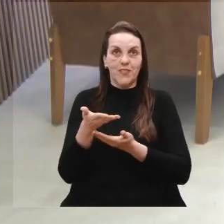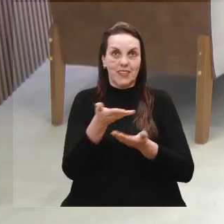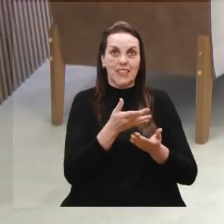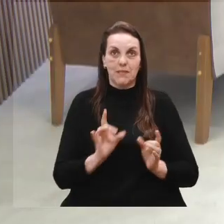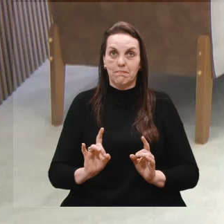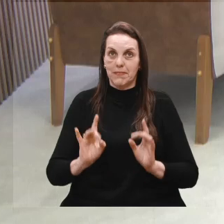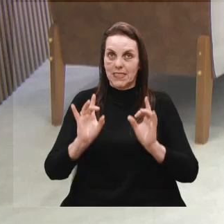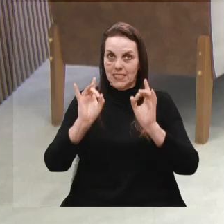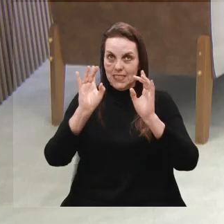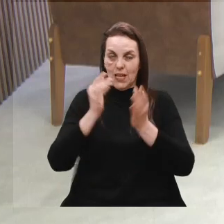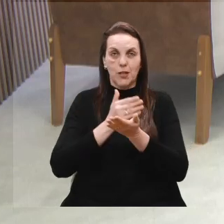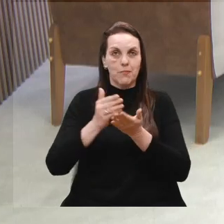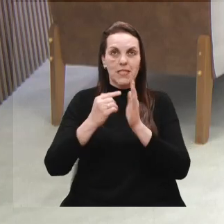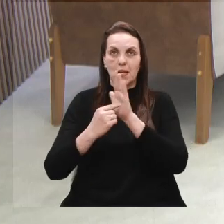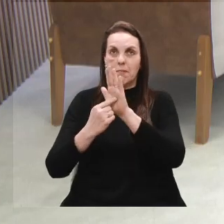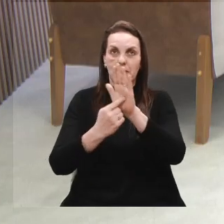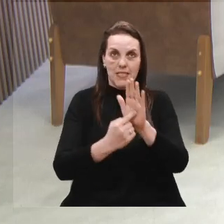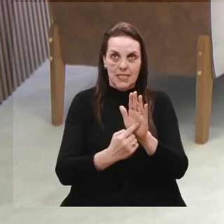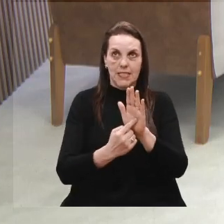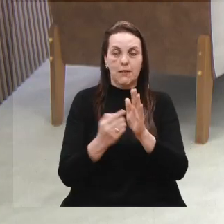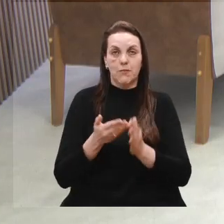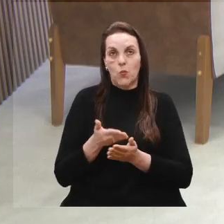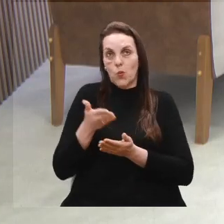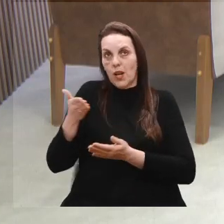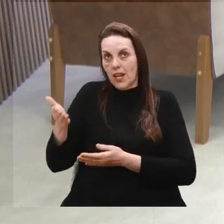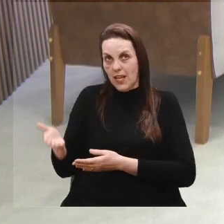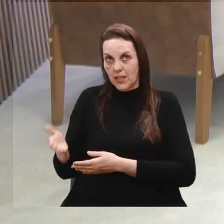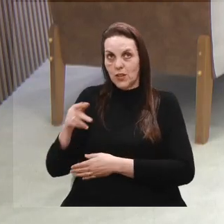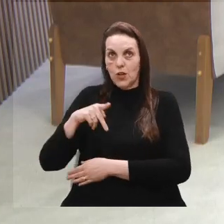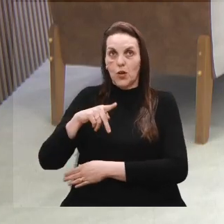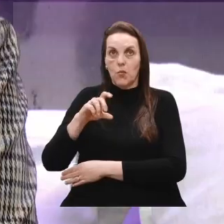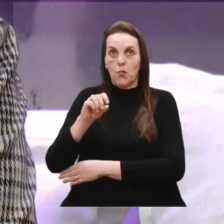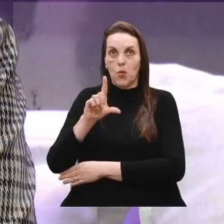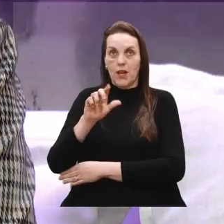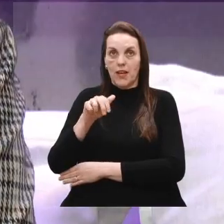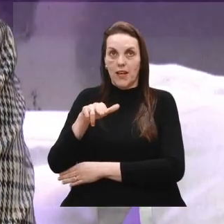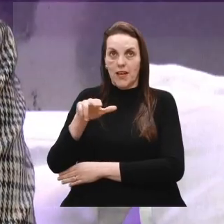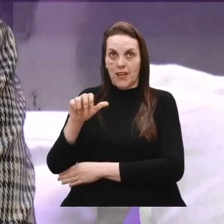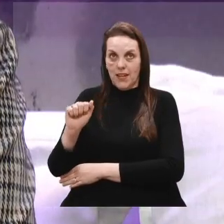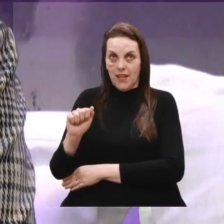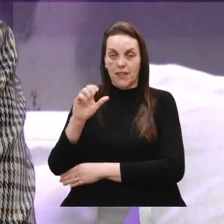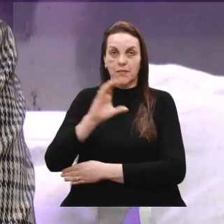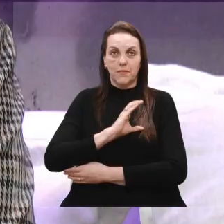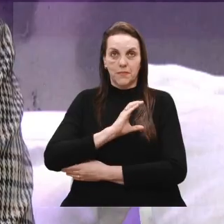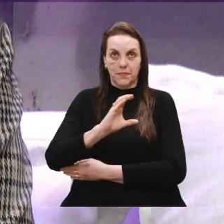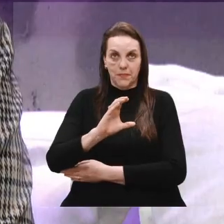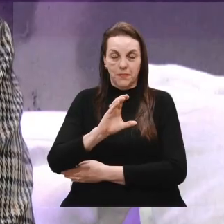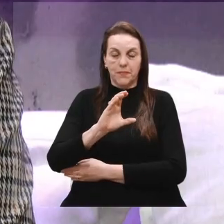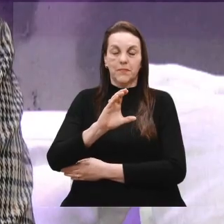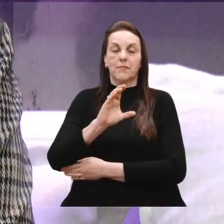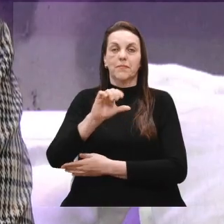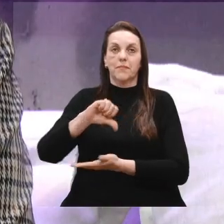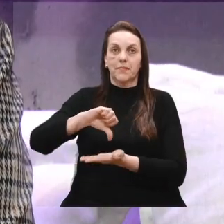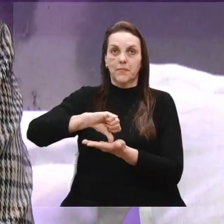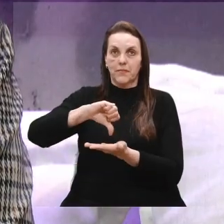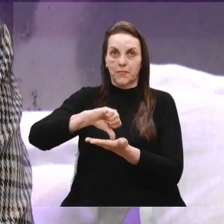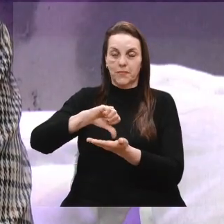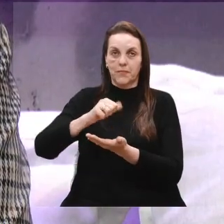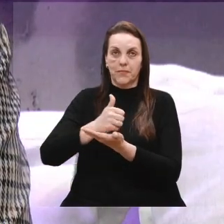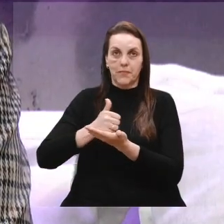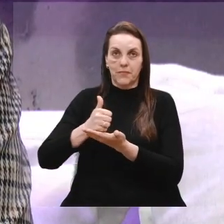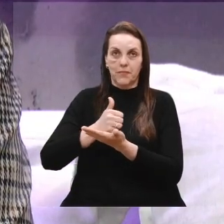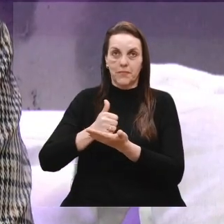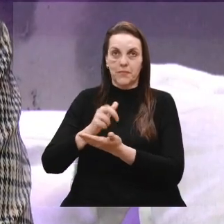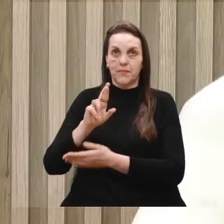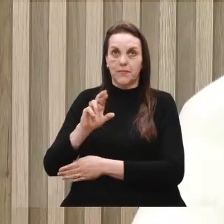muito especiais, começando a apresentar aqui do meu lado, a Poliana Martinasso, que é coordenadora do Núcleo de Base